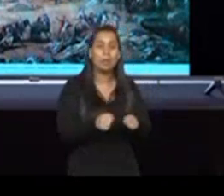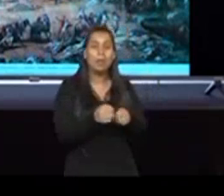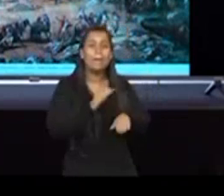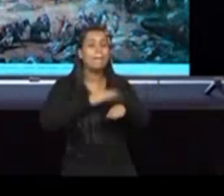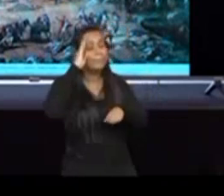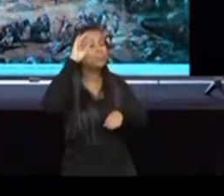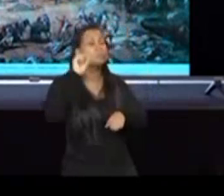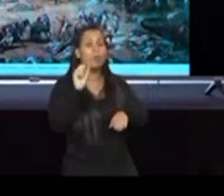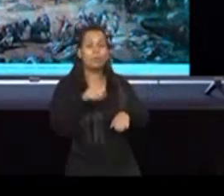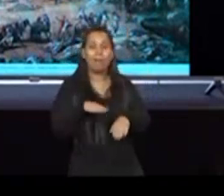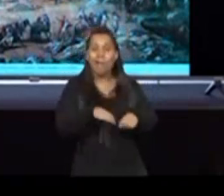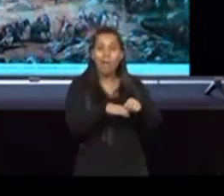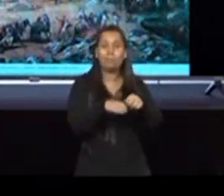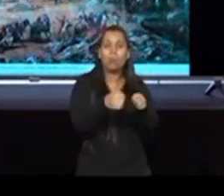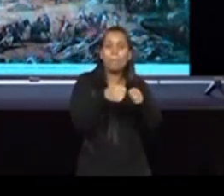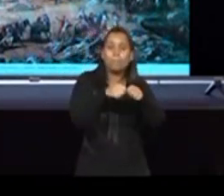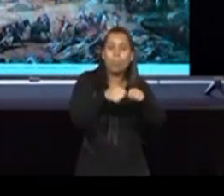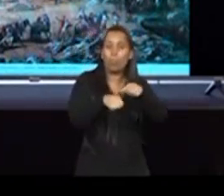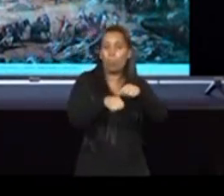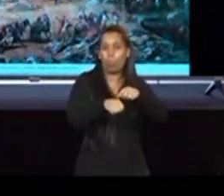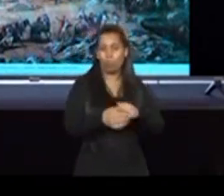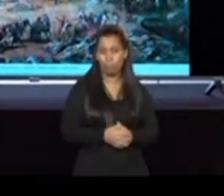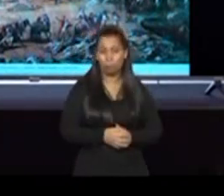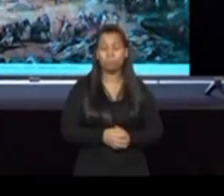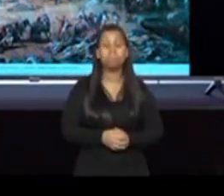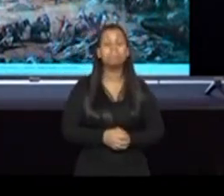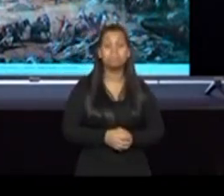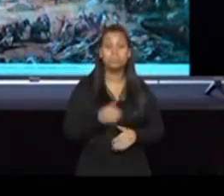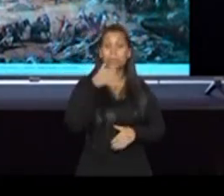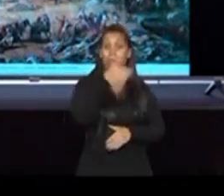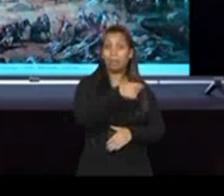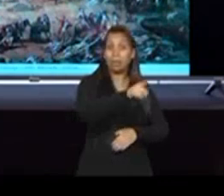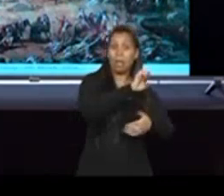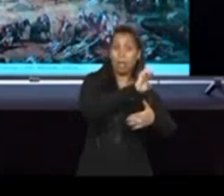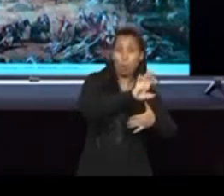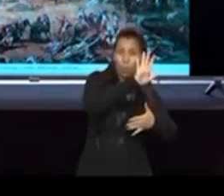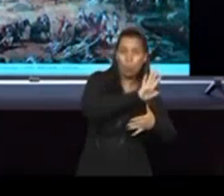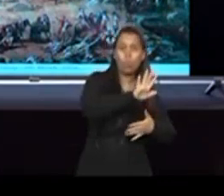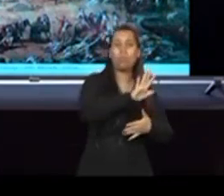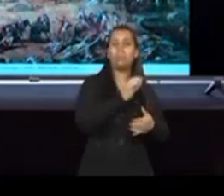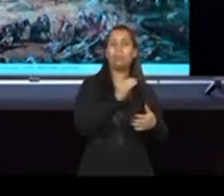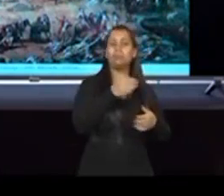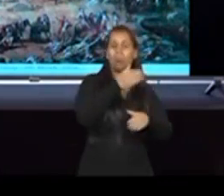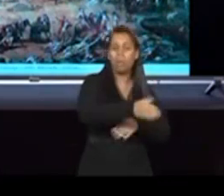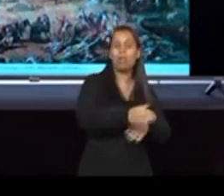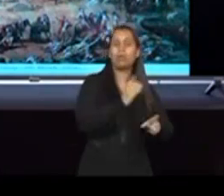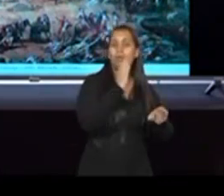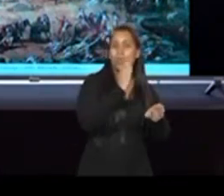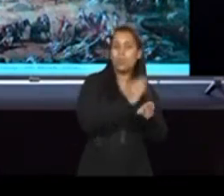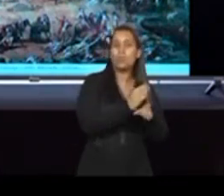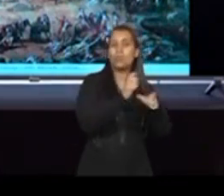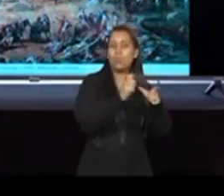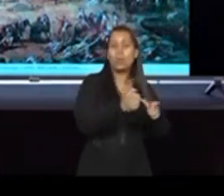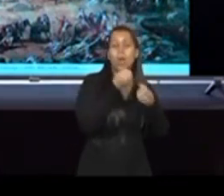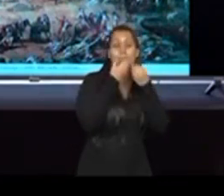pulga do rato. Né, infectava as pessoas. Quando entra na Europa, essa peste encontra as condições ideais